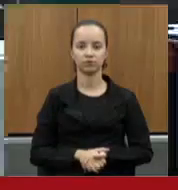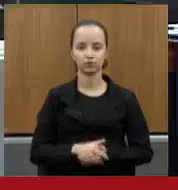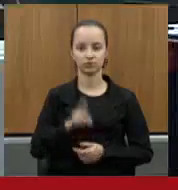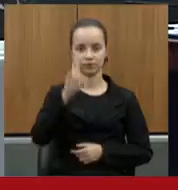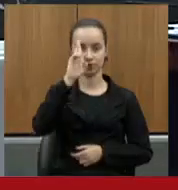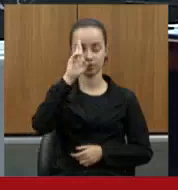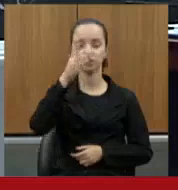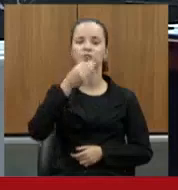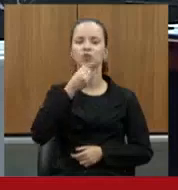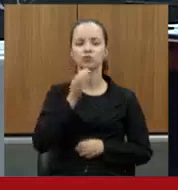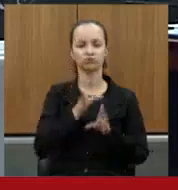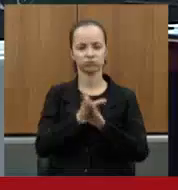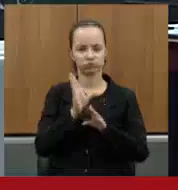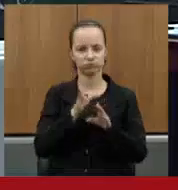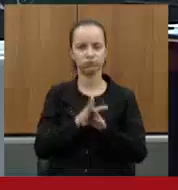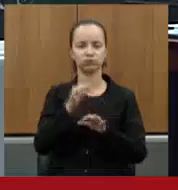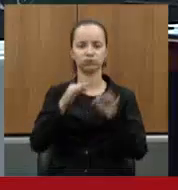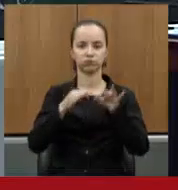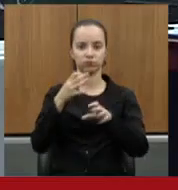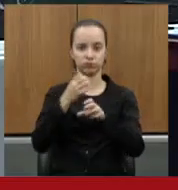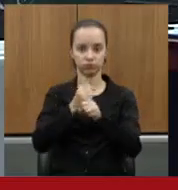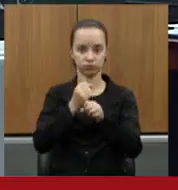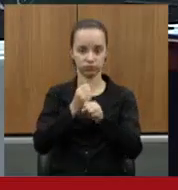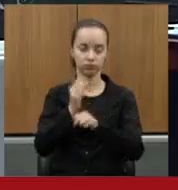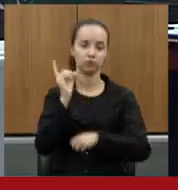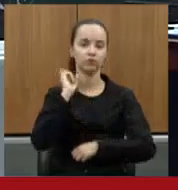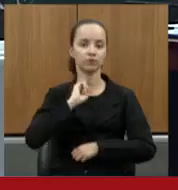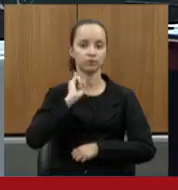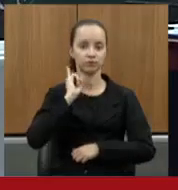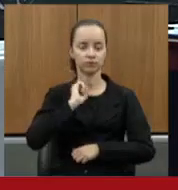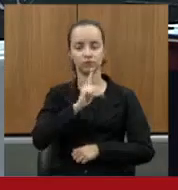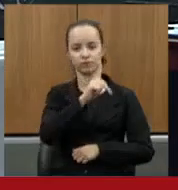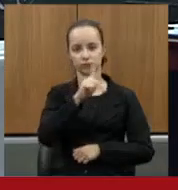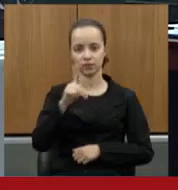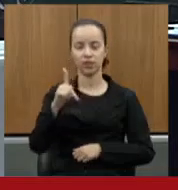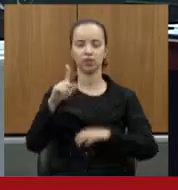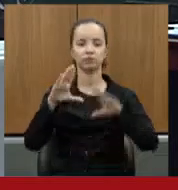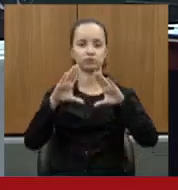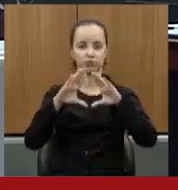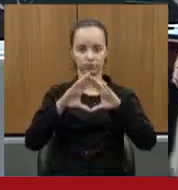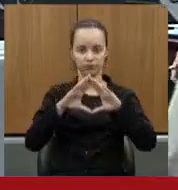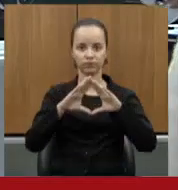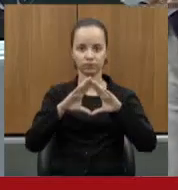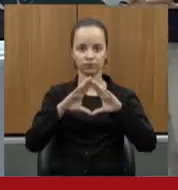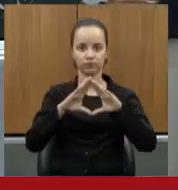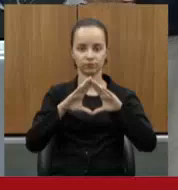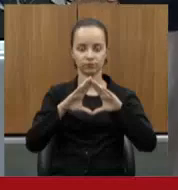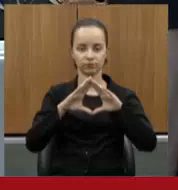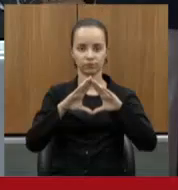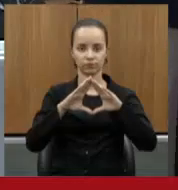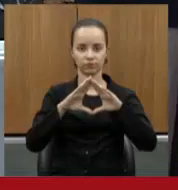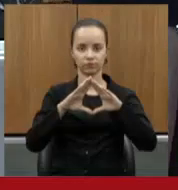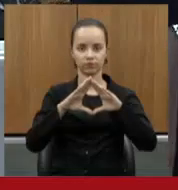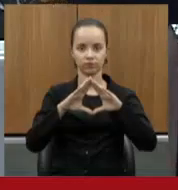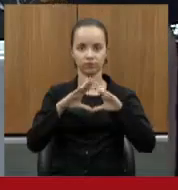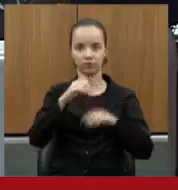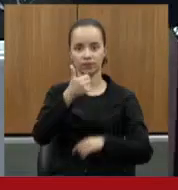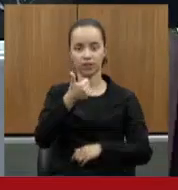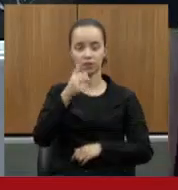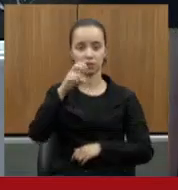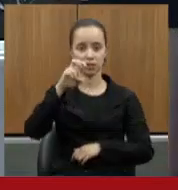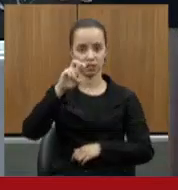Excelentíssimo senhor conselheiro do Tribunal de Contas do Estado de Minas Gerais, presidente da Assembleia do Estado de Minas Gerais,